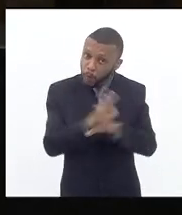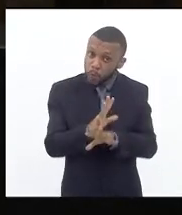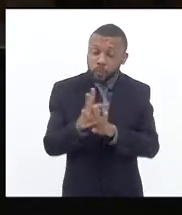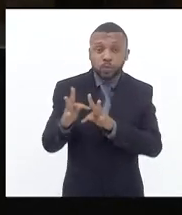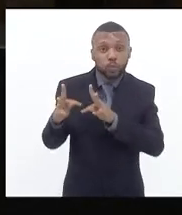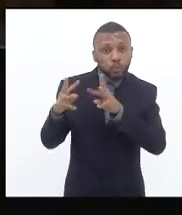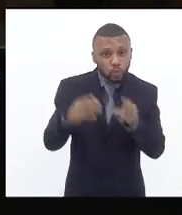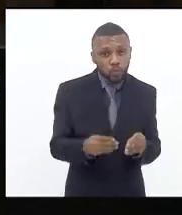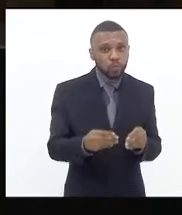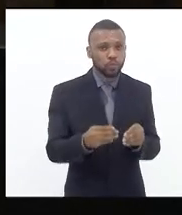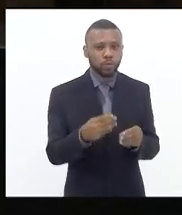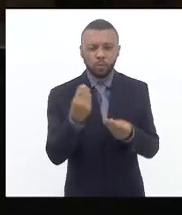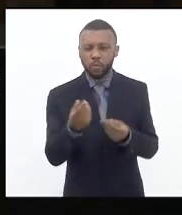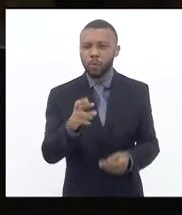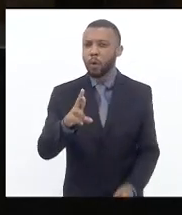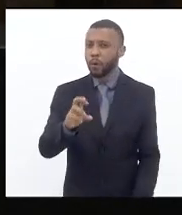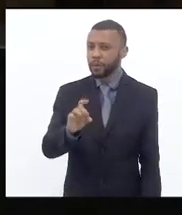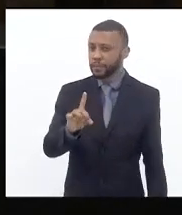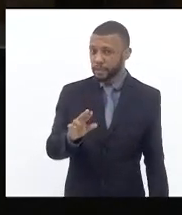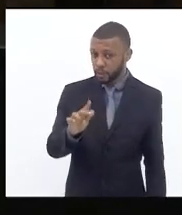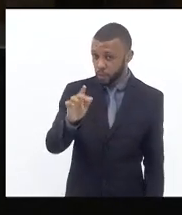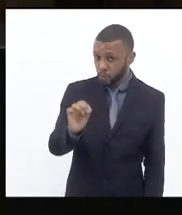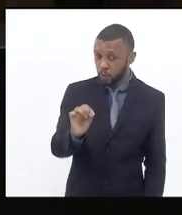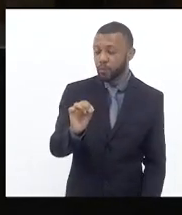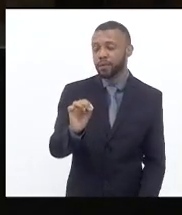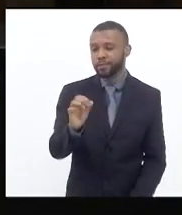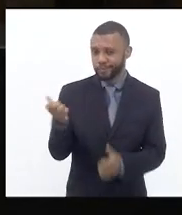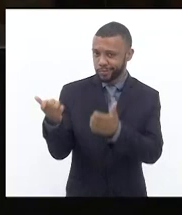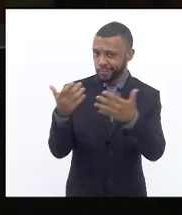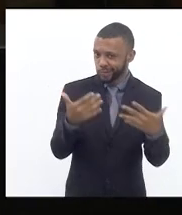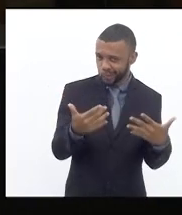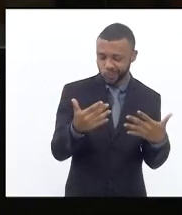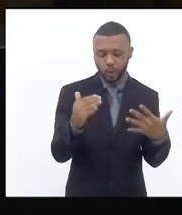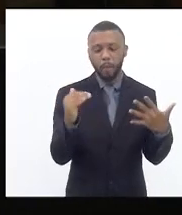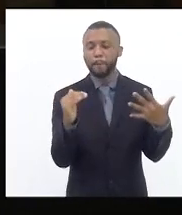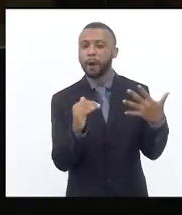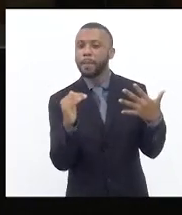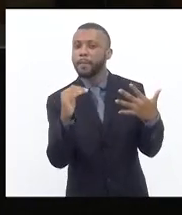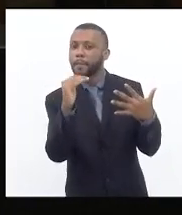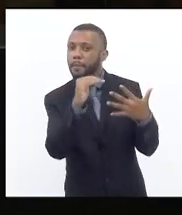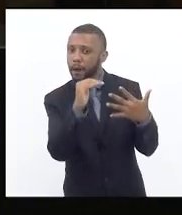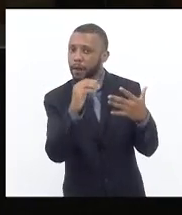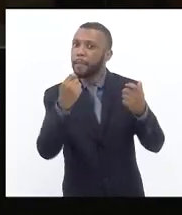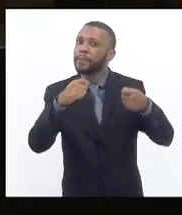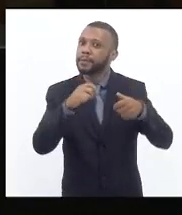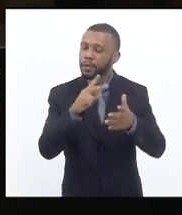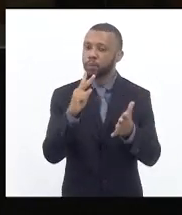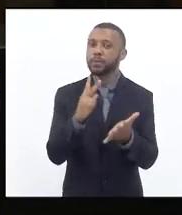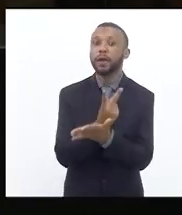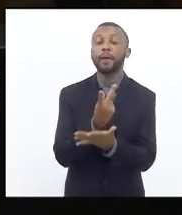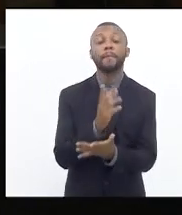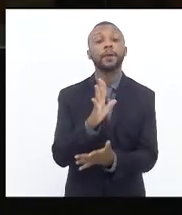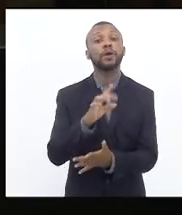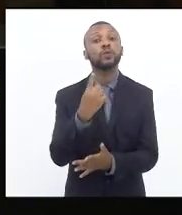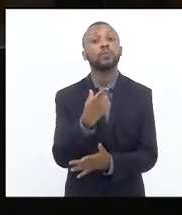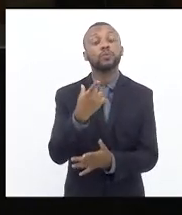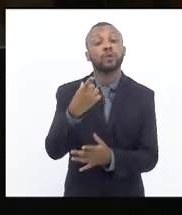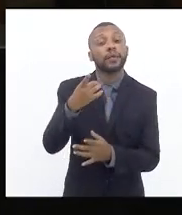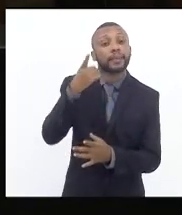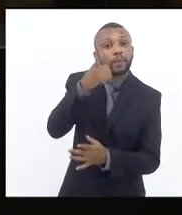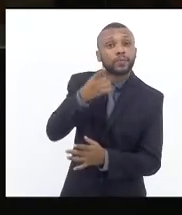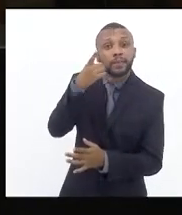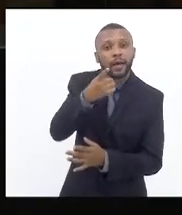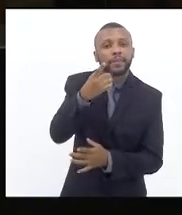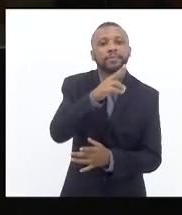até o Rodrigo colocou muito bem que são fases que vão ter que acontecer mas pelo menos nós deputados que temos que ter isso aqui para começar a